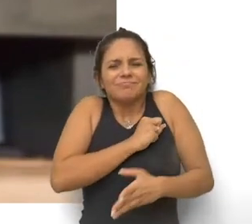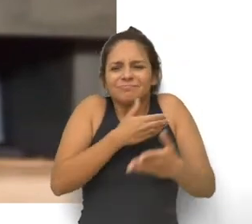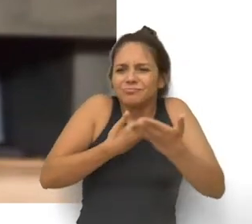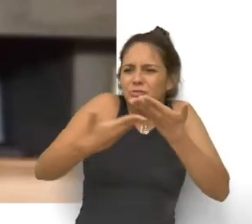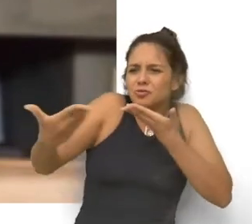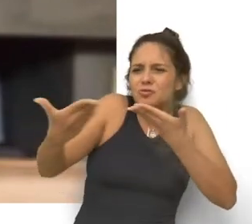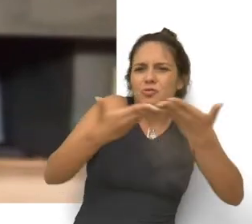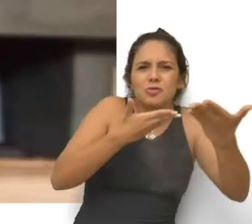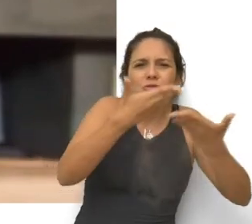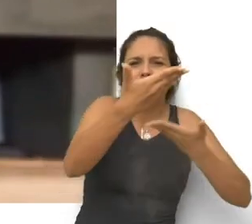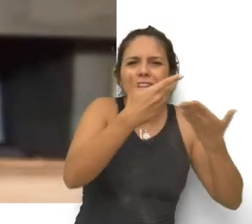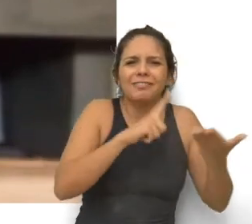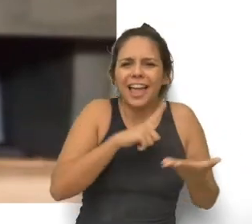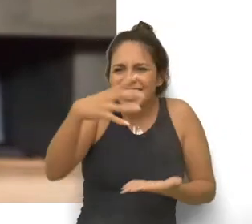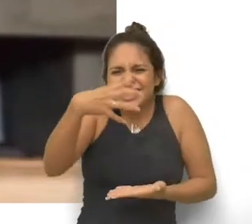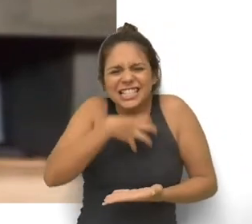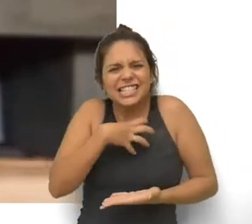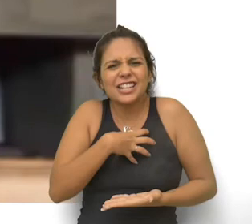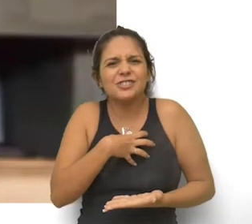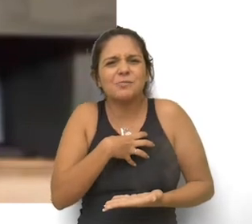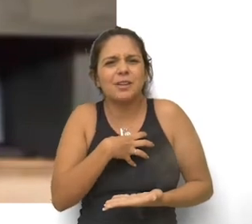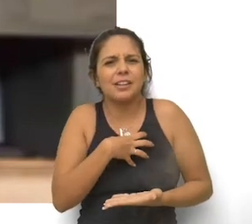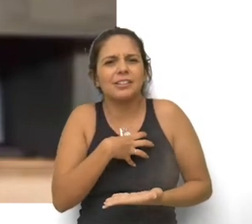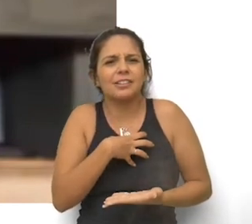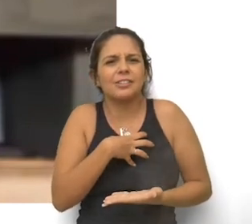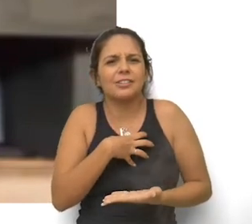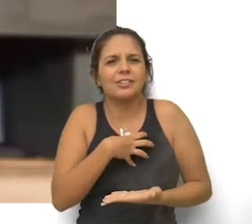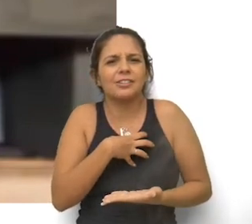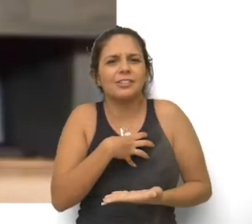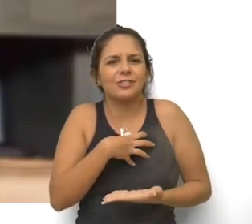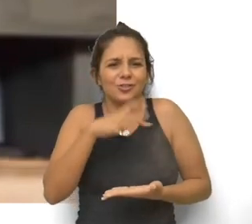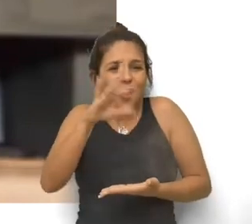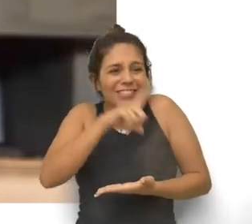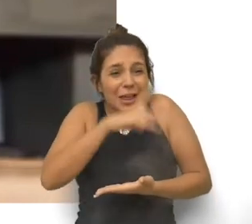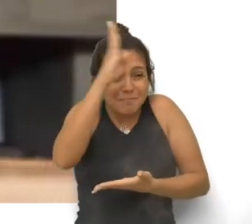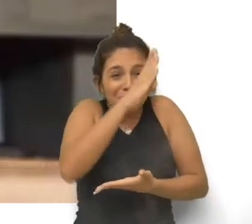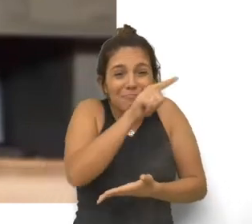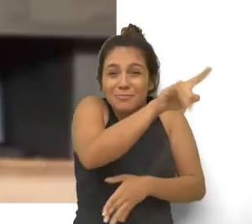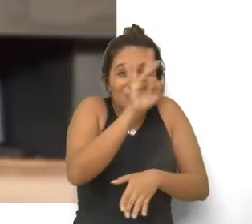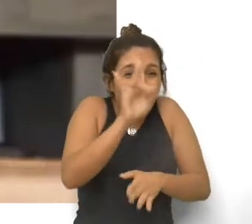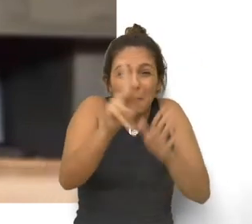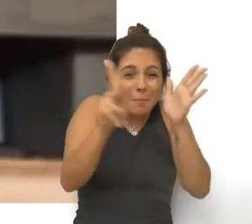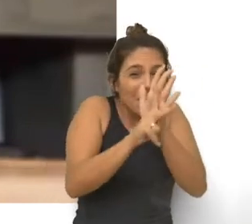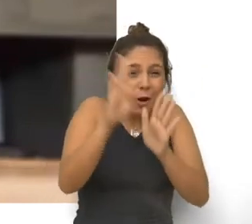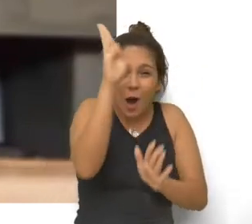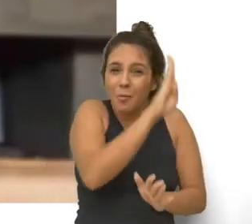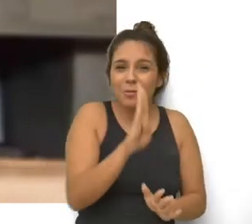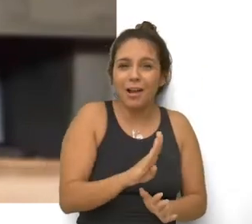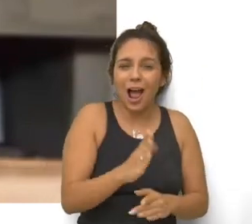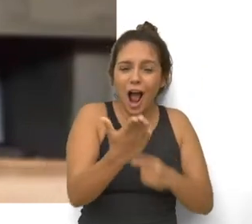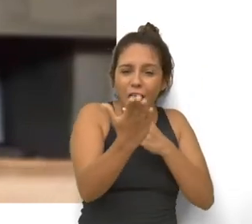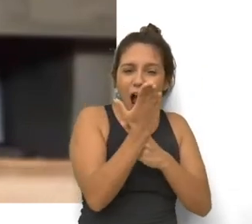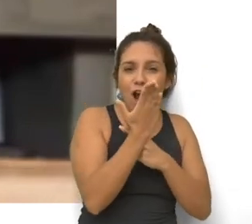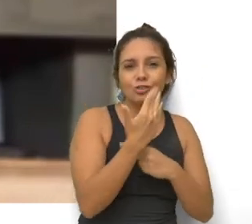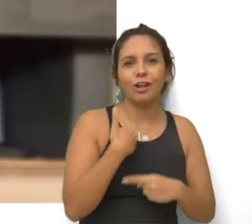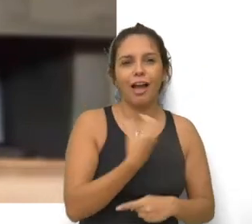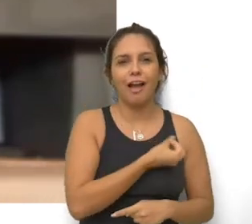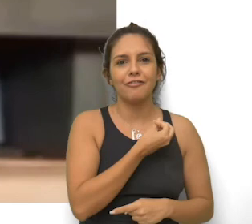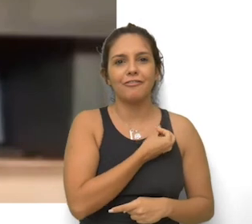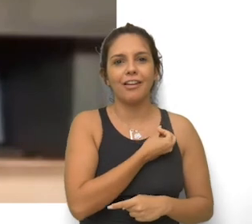doses imensas de sentimento que só existem lá me ajudaram a sobreviver.